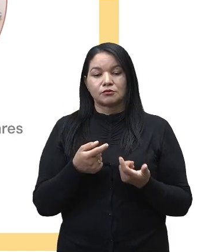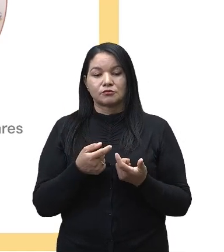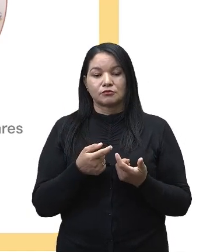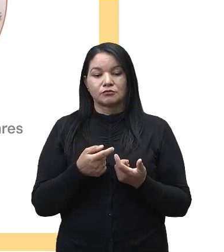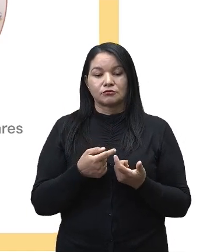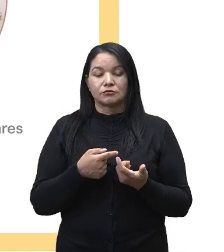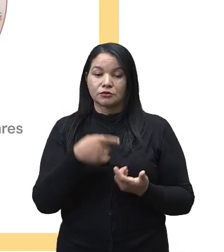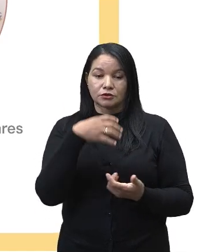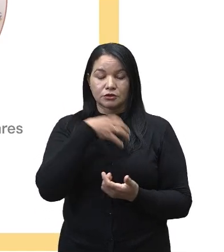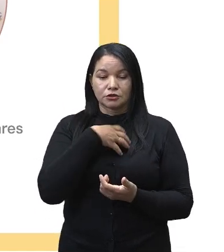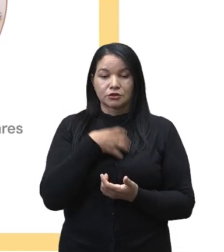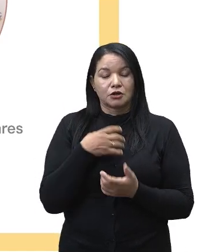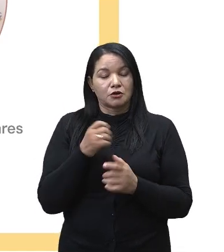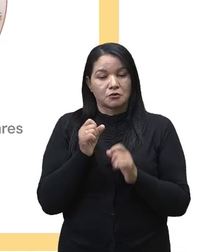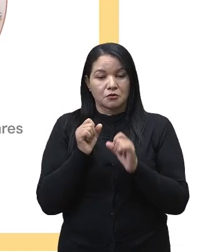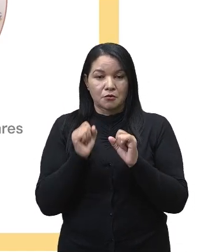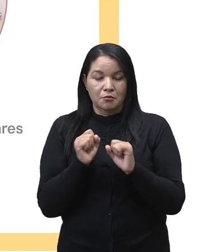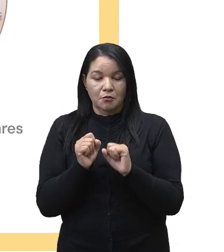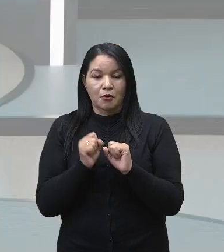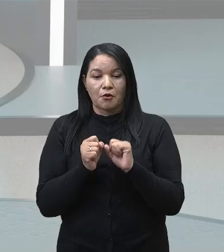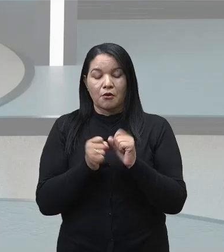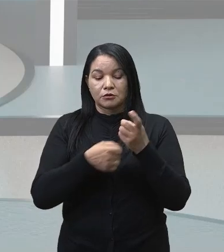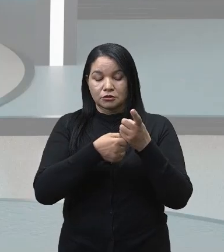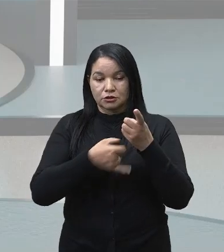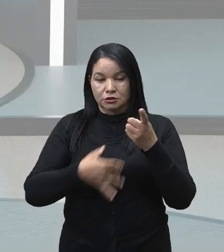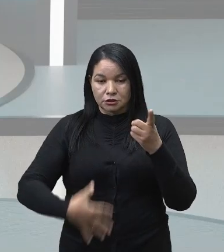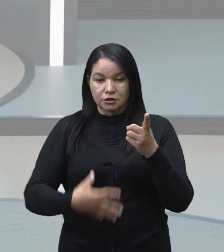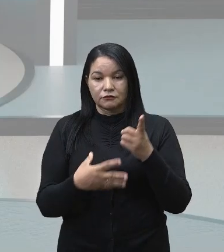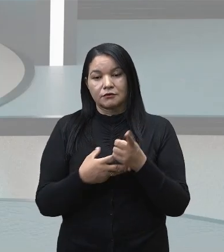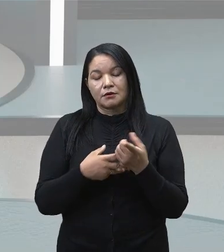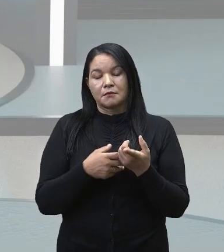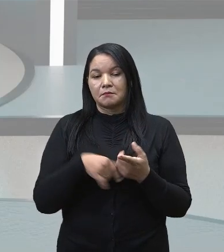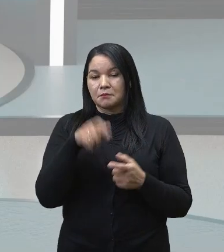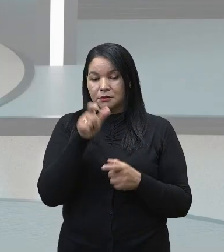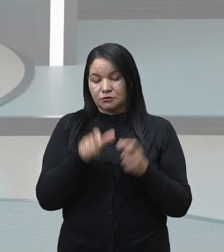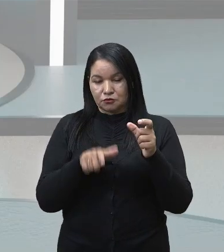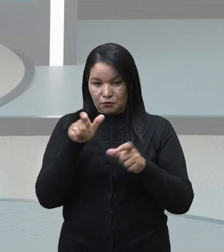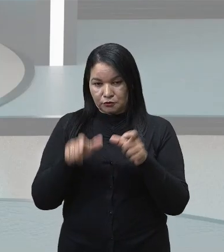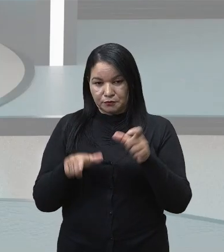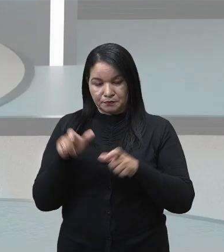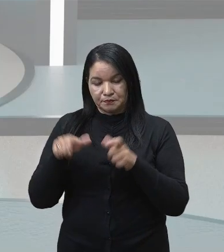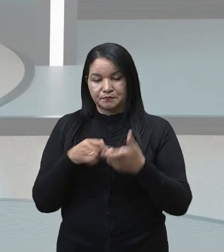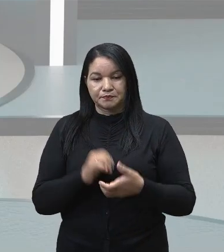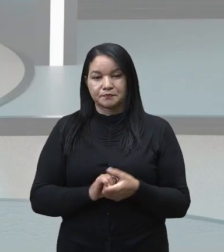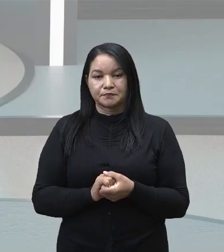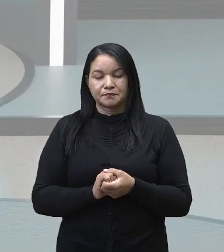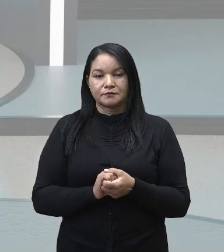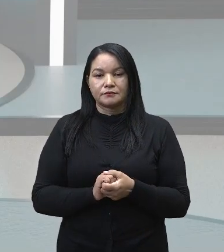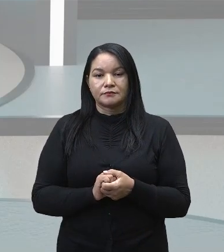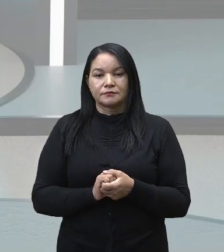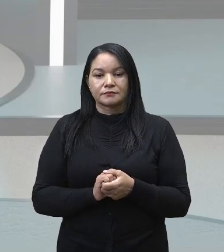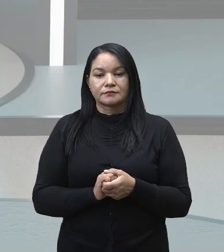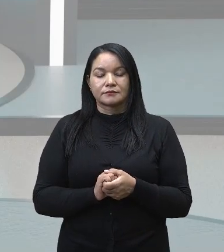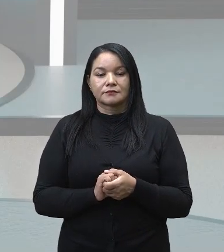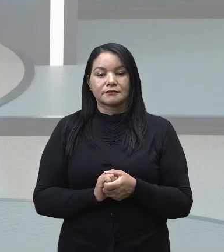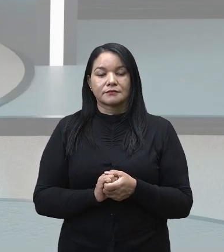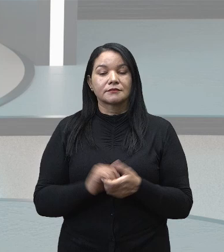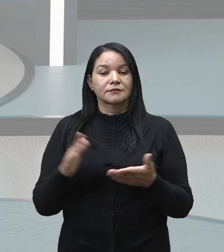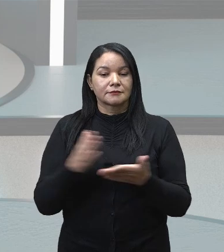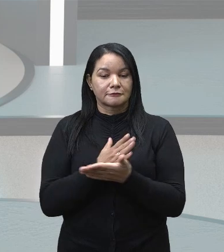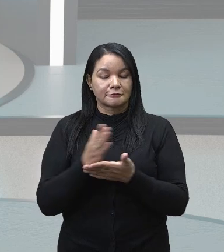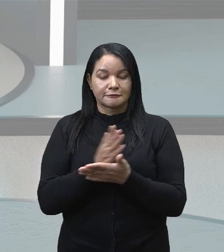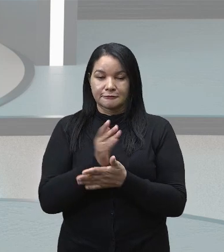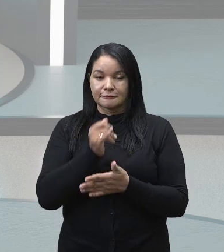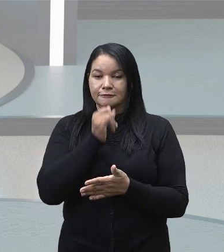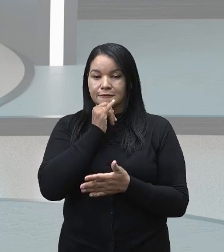formas que a gente pode, né, descrever as pessoas. Então, vamos aqui a alguns exemplos